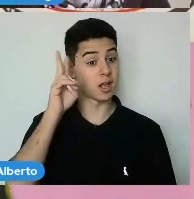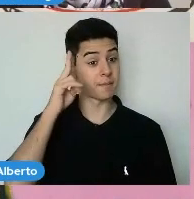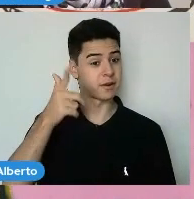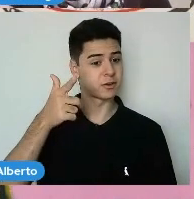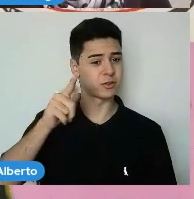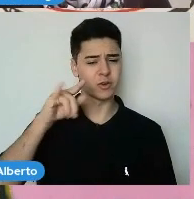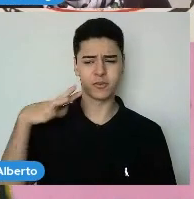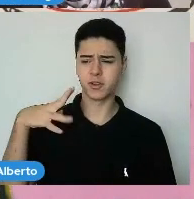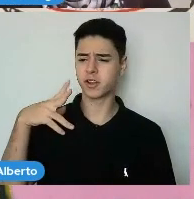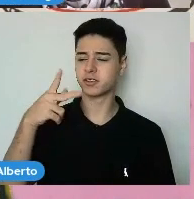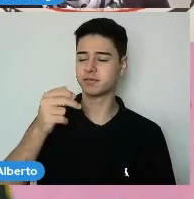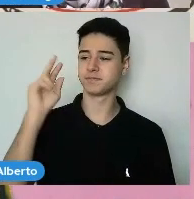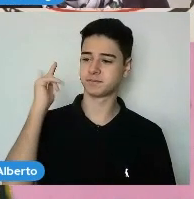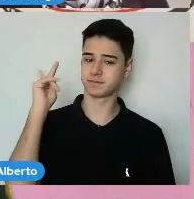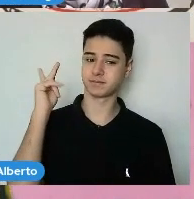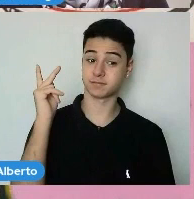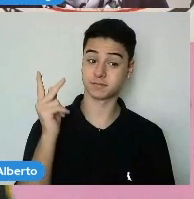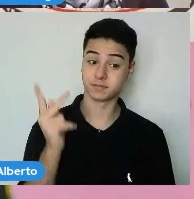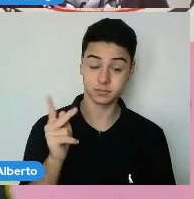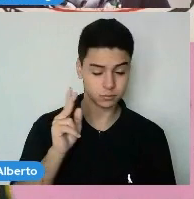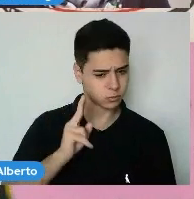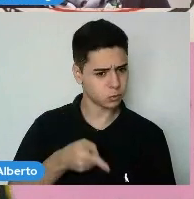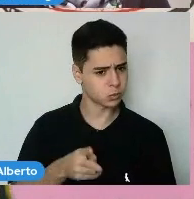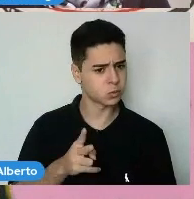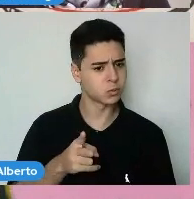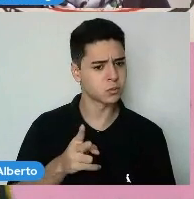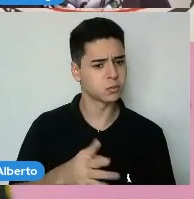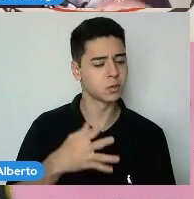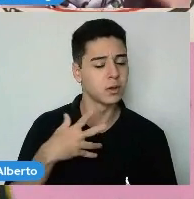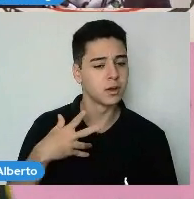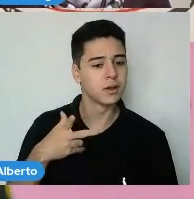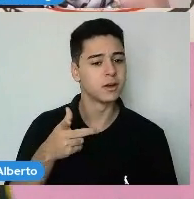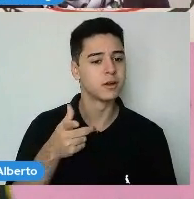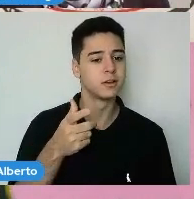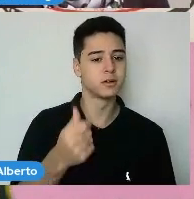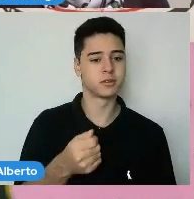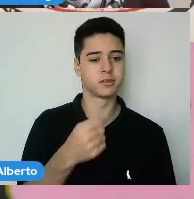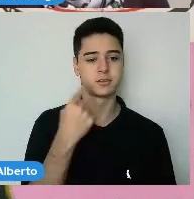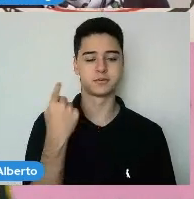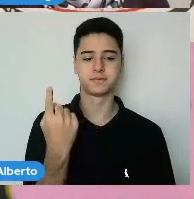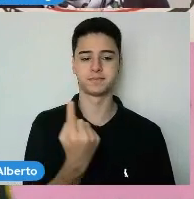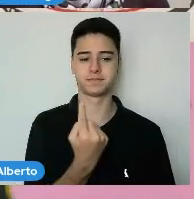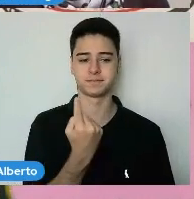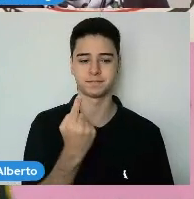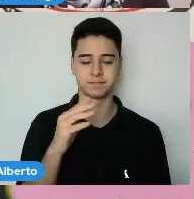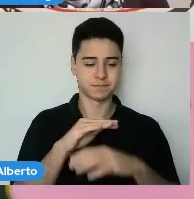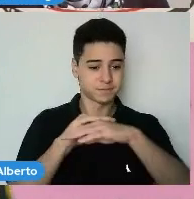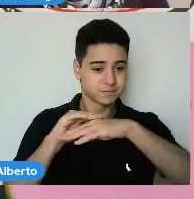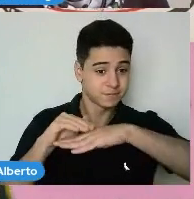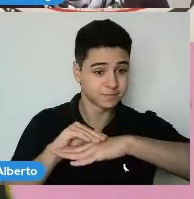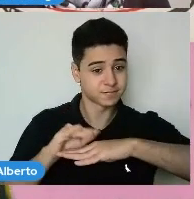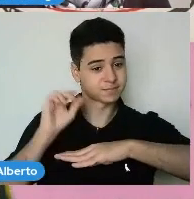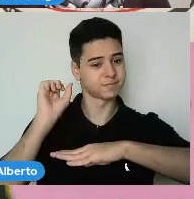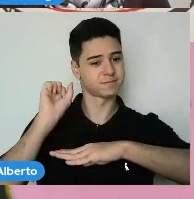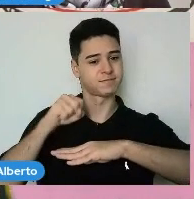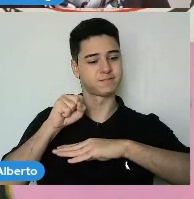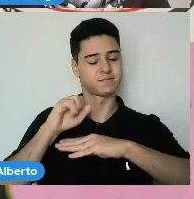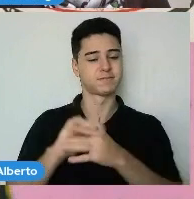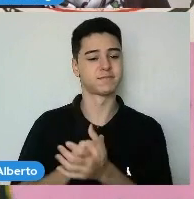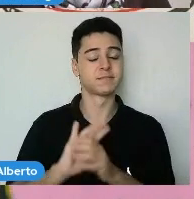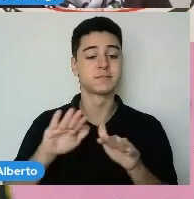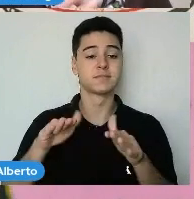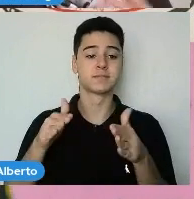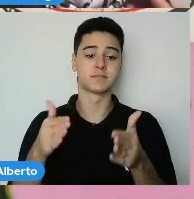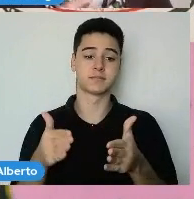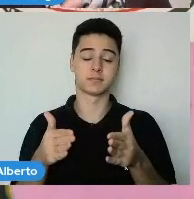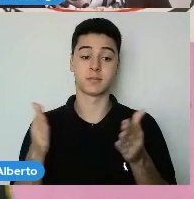aspecto histórico vai continuar permeando a nossa discussão, né, a nossa conversa,